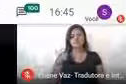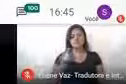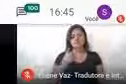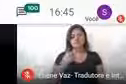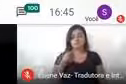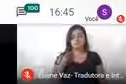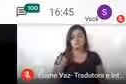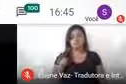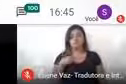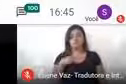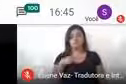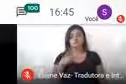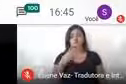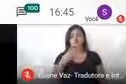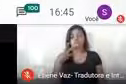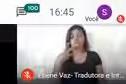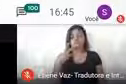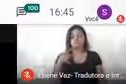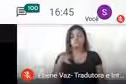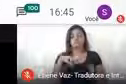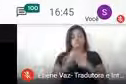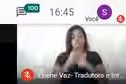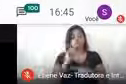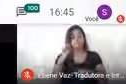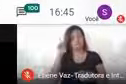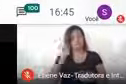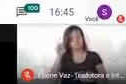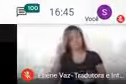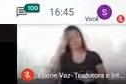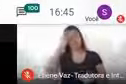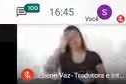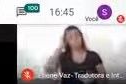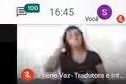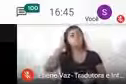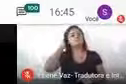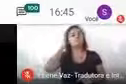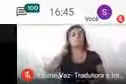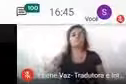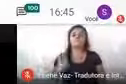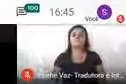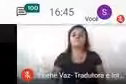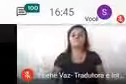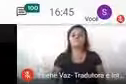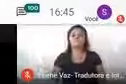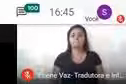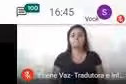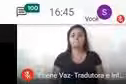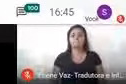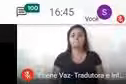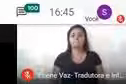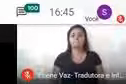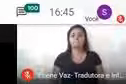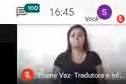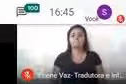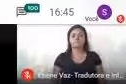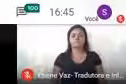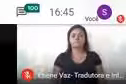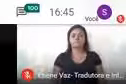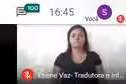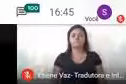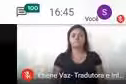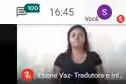comunidades reconhecidas já pela Fundação Palmares, como comunidades remanescentes de quilombos ou